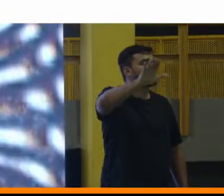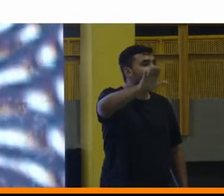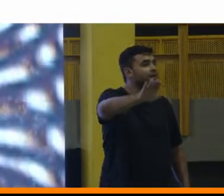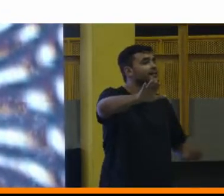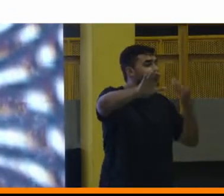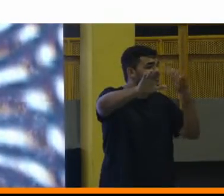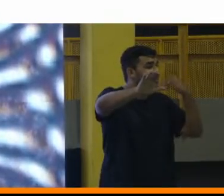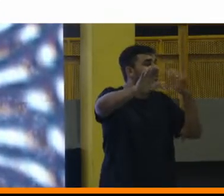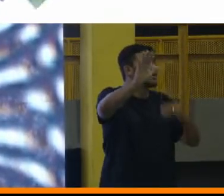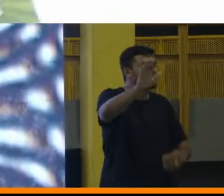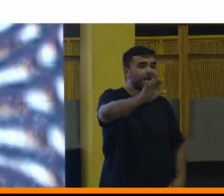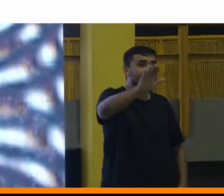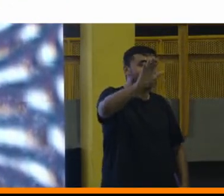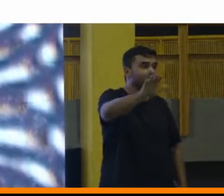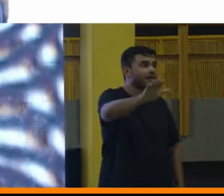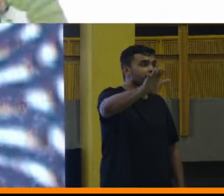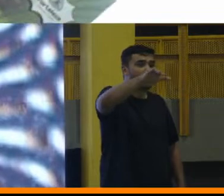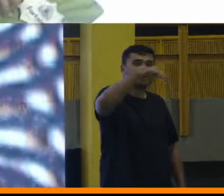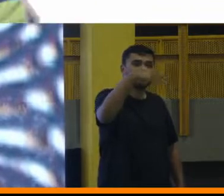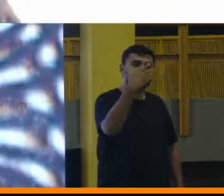freou o movimento.